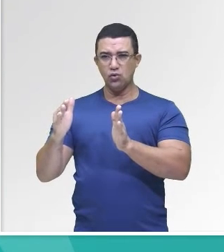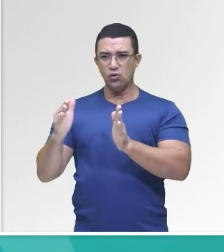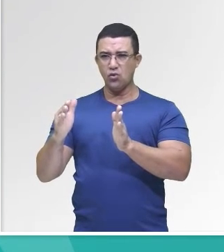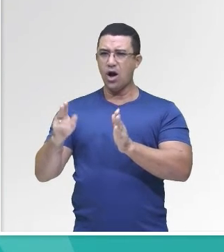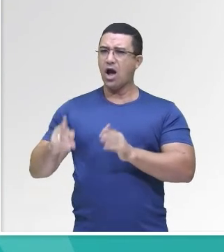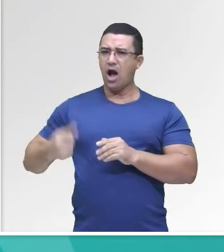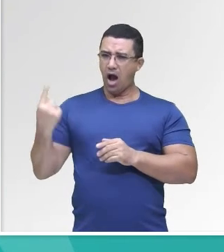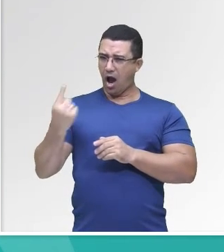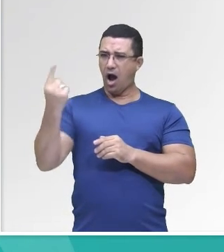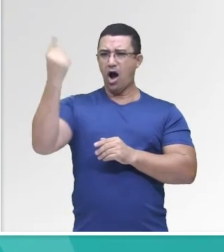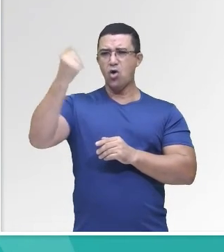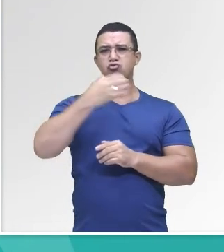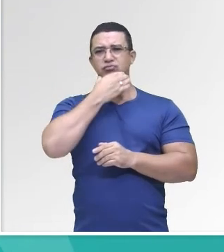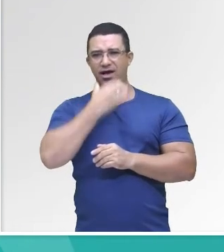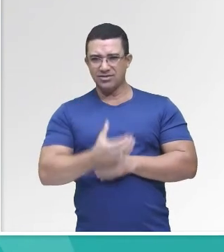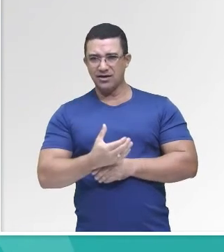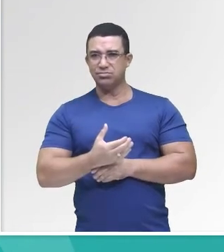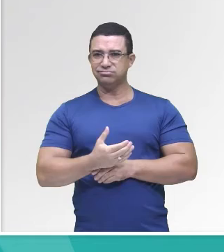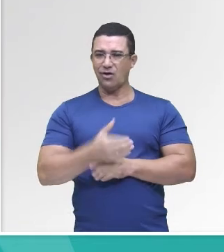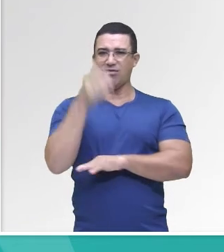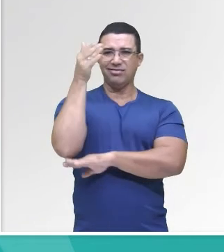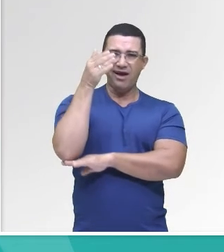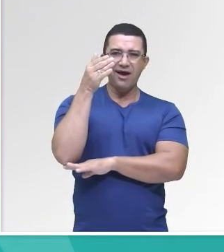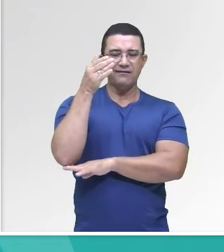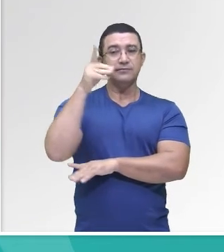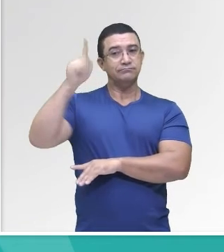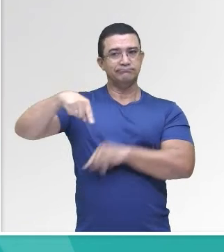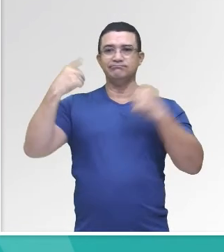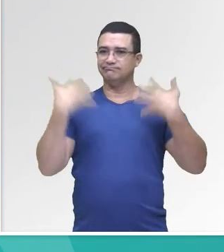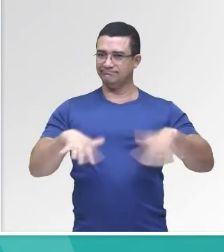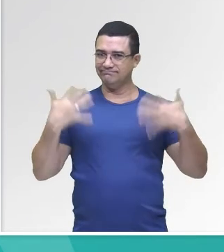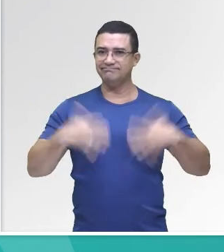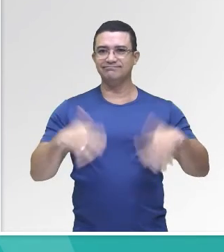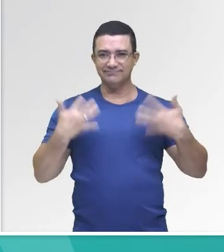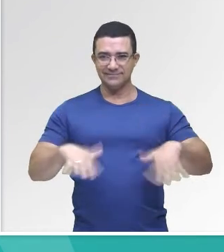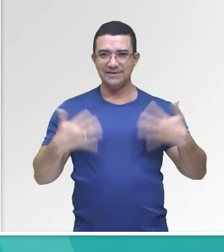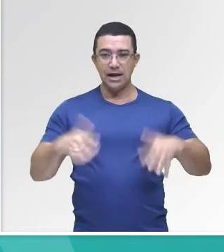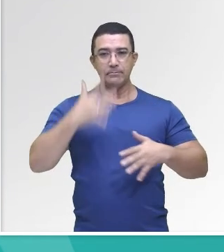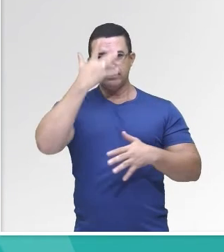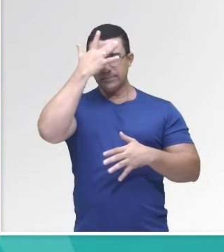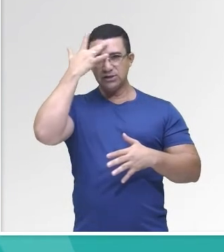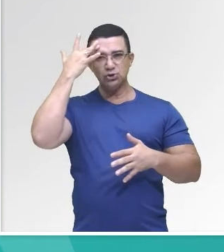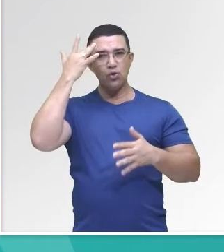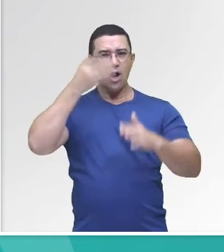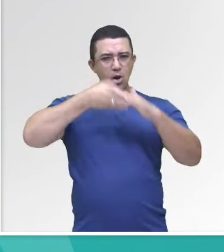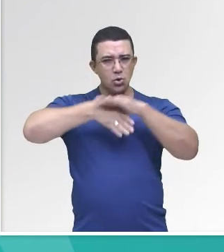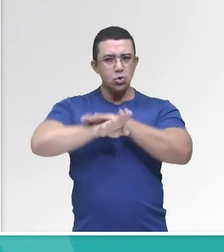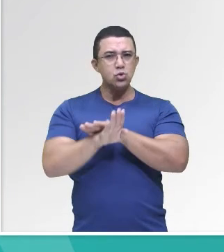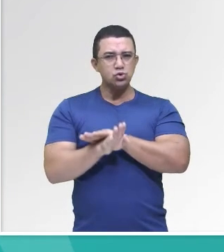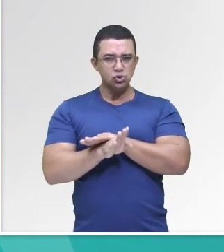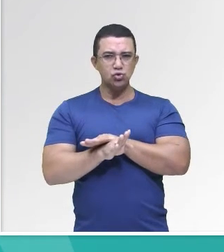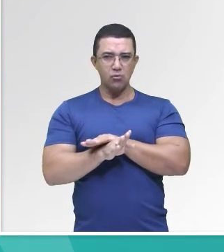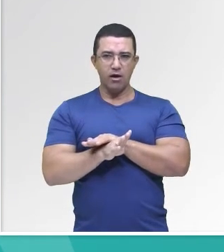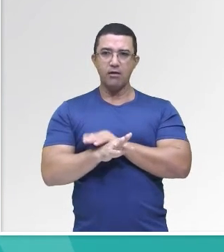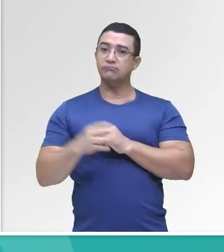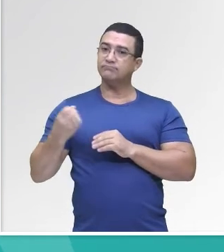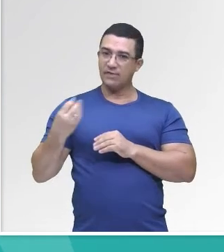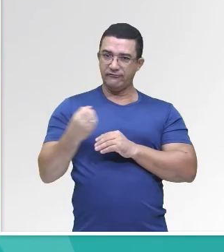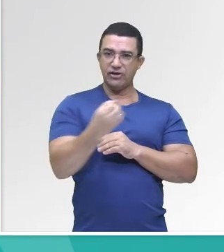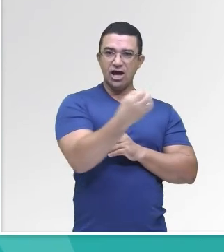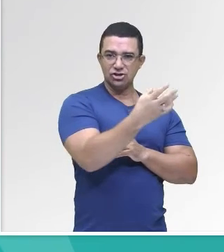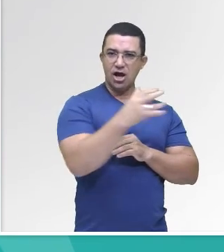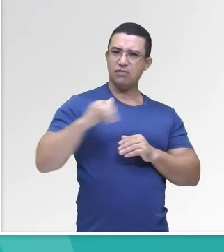nos hotéis, não é isso? Tanto é que quem costuma viajar sabe que tem aquela questão de alta temporada, de